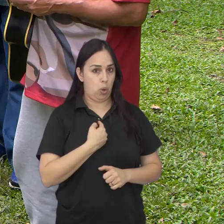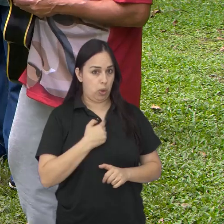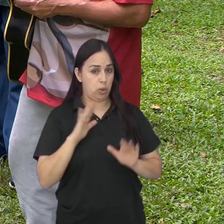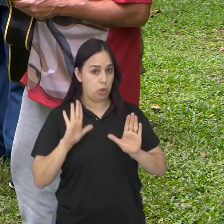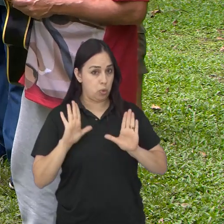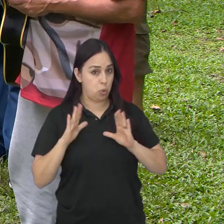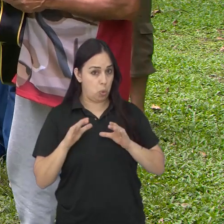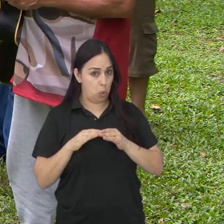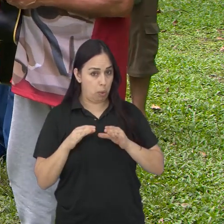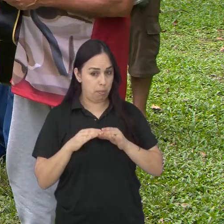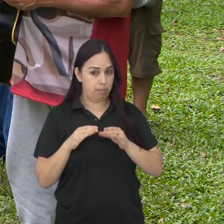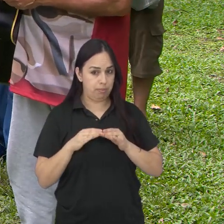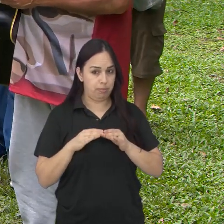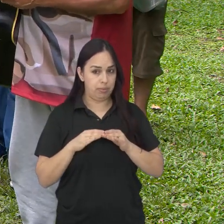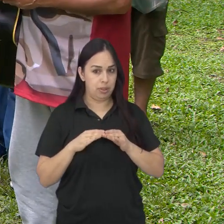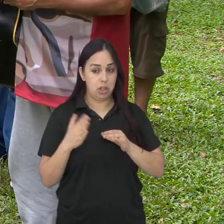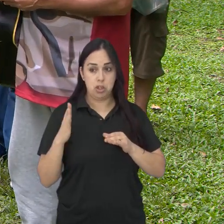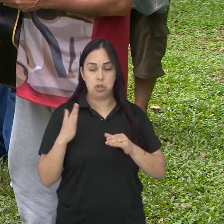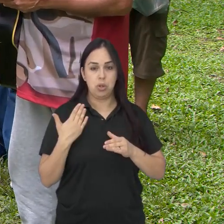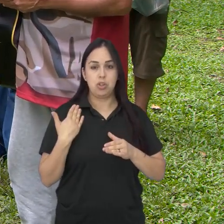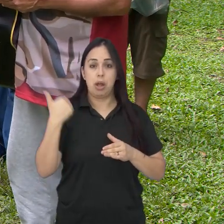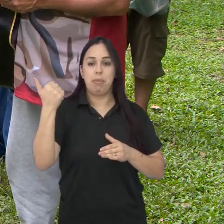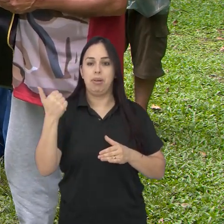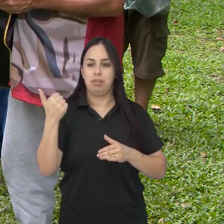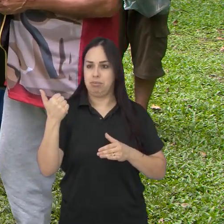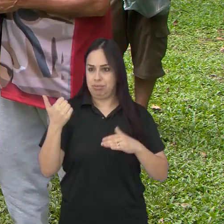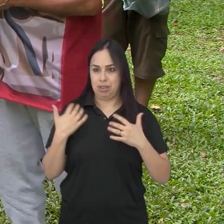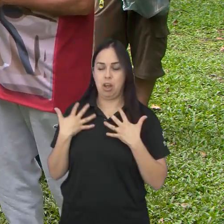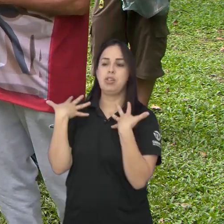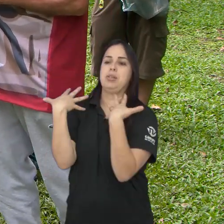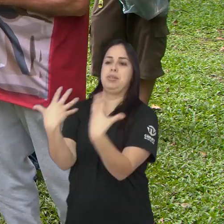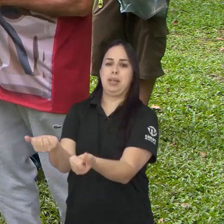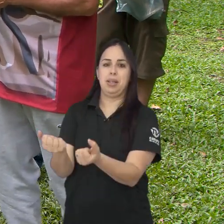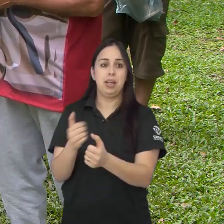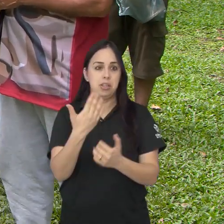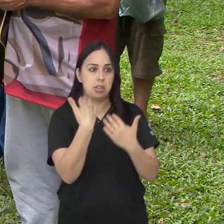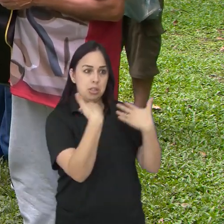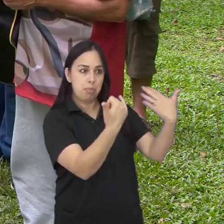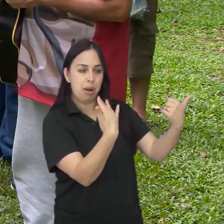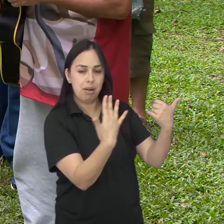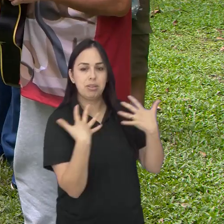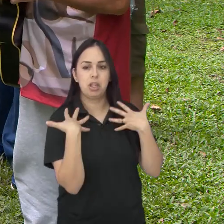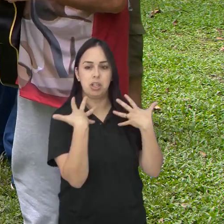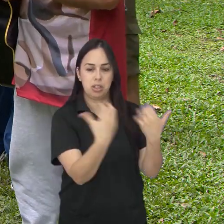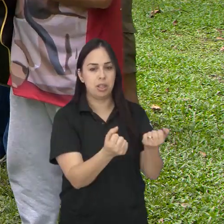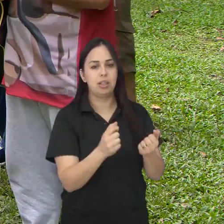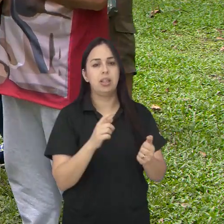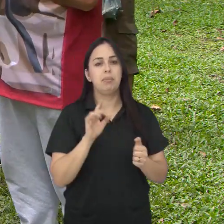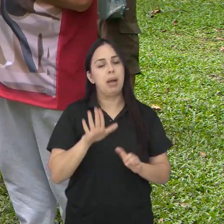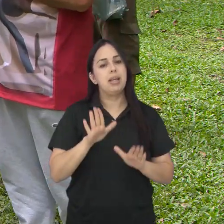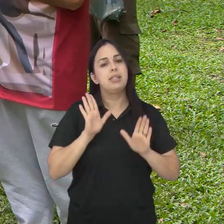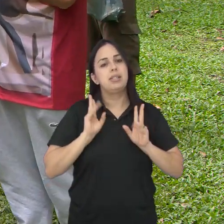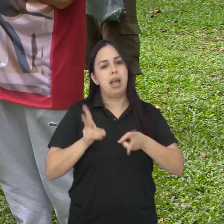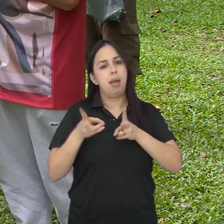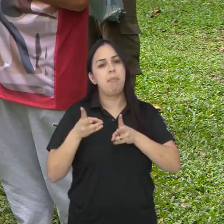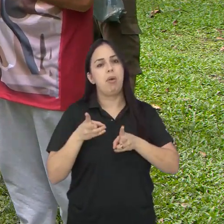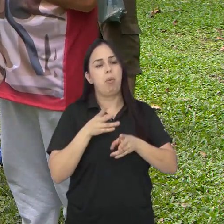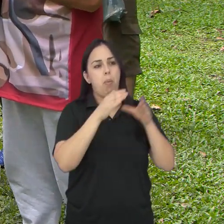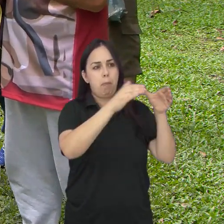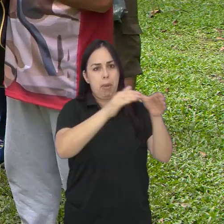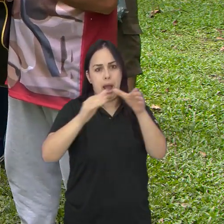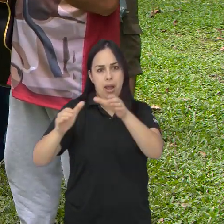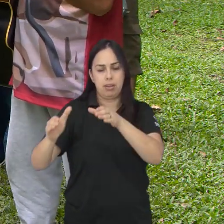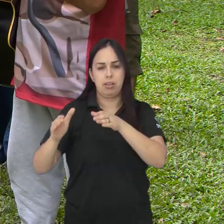assim, chamou, nós estamos indo. Mas nós já temos ali os bairros que a gente sempre faz a